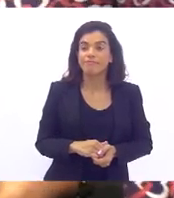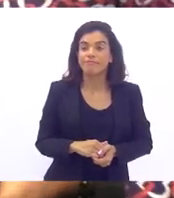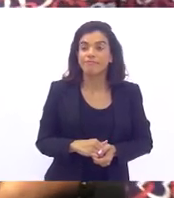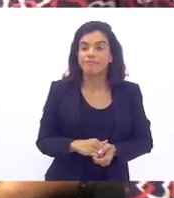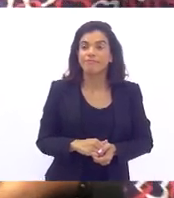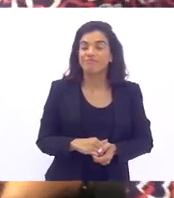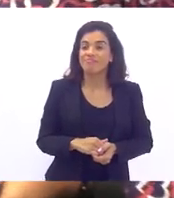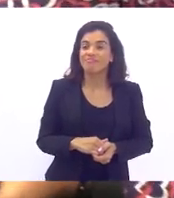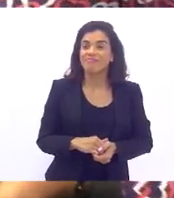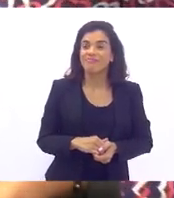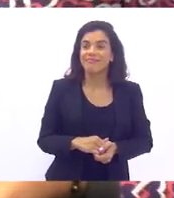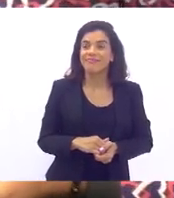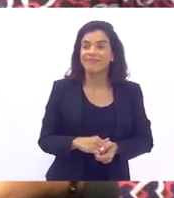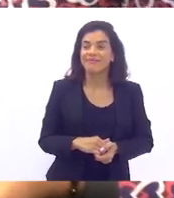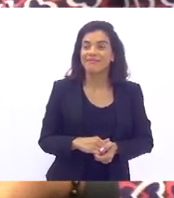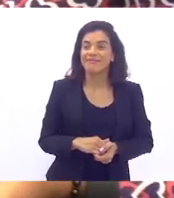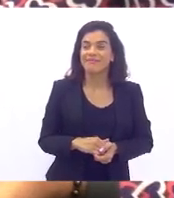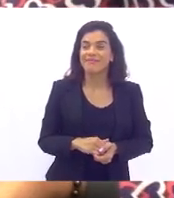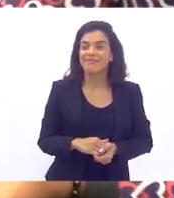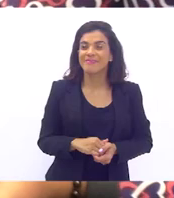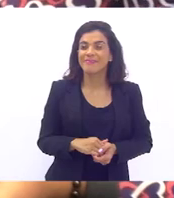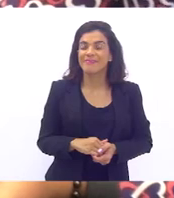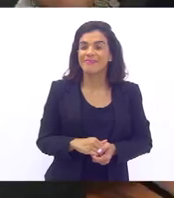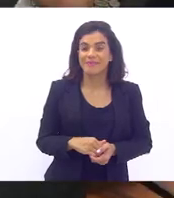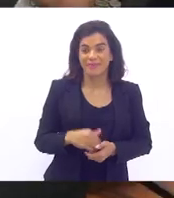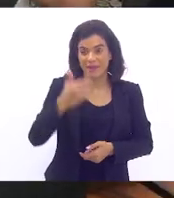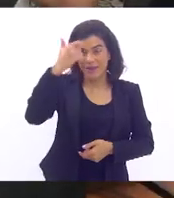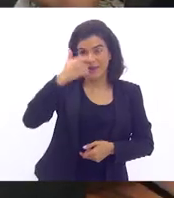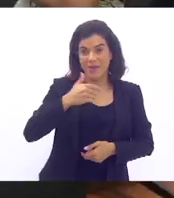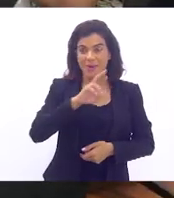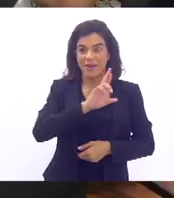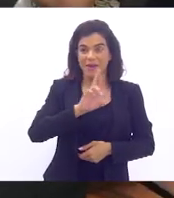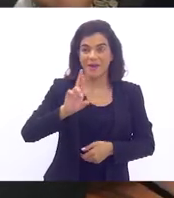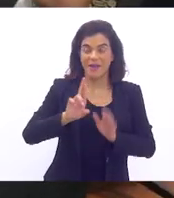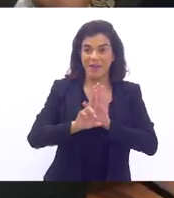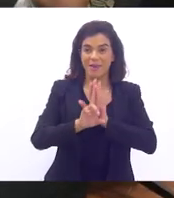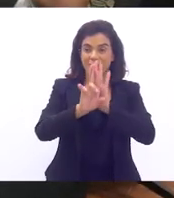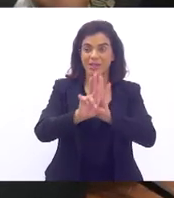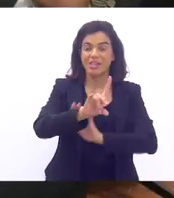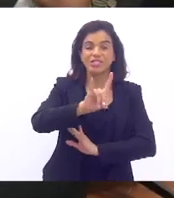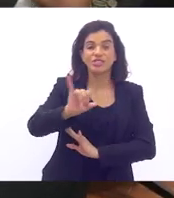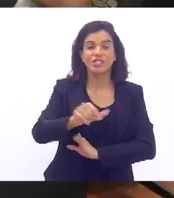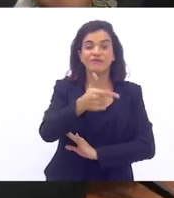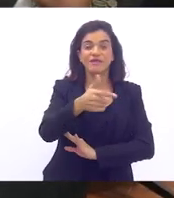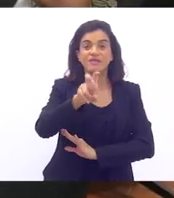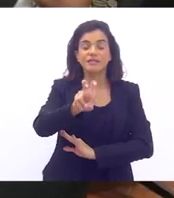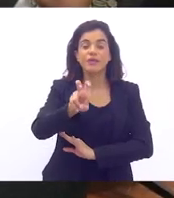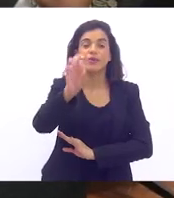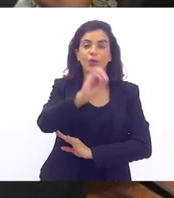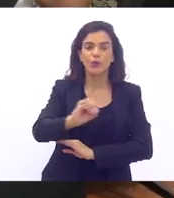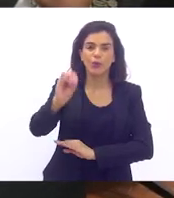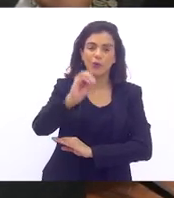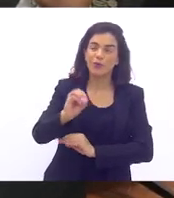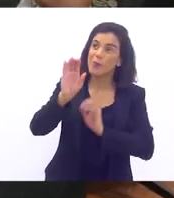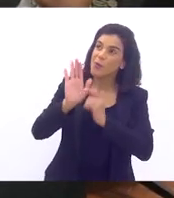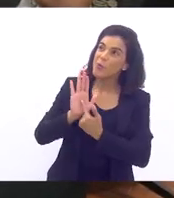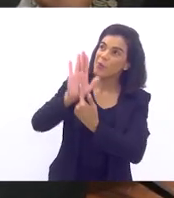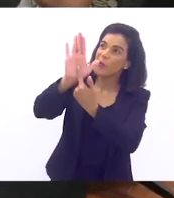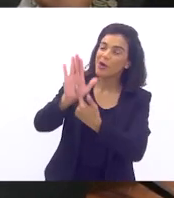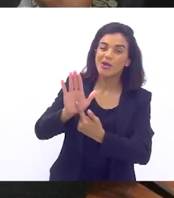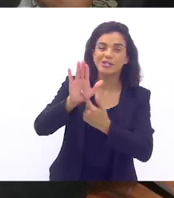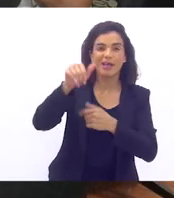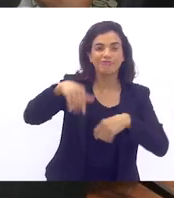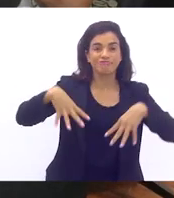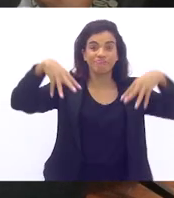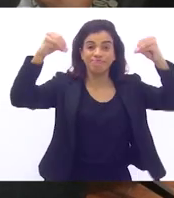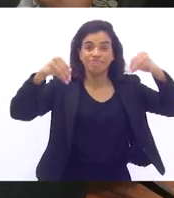pronto em nome em nome do presidente Bacelar aqui dia 25 de outubro a gente vai projetar as borboletas no palácio